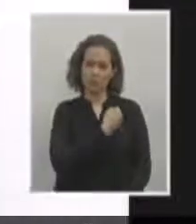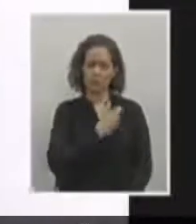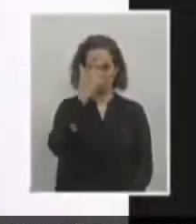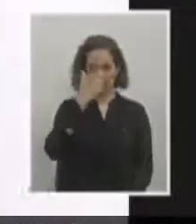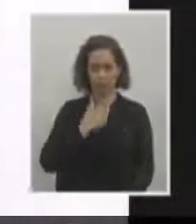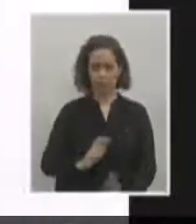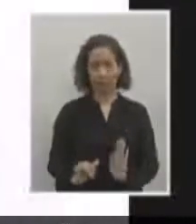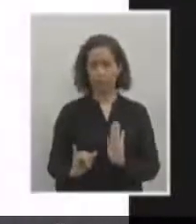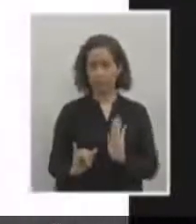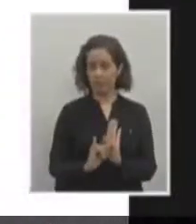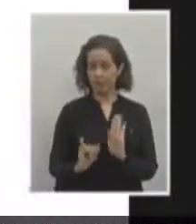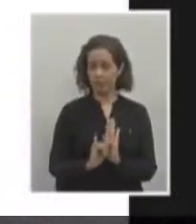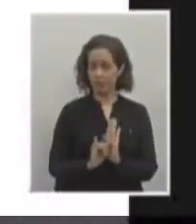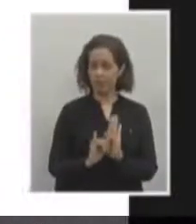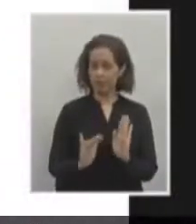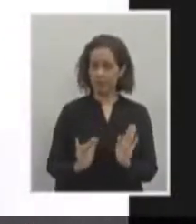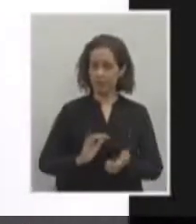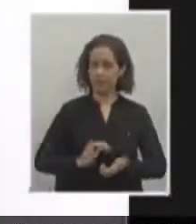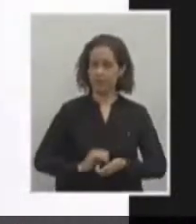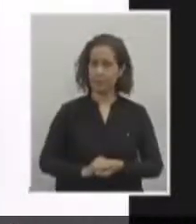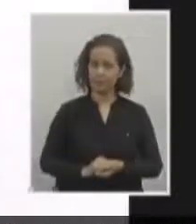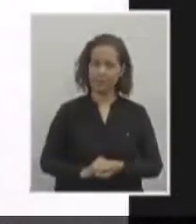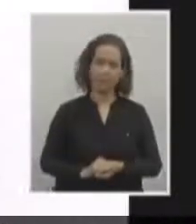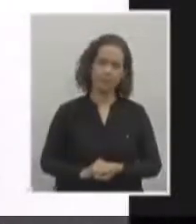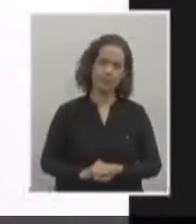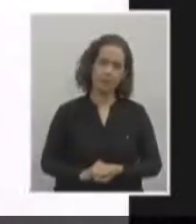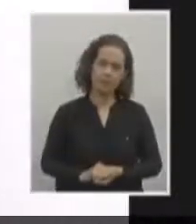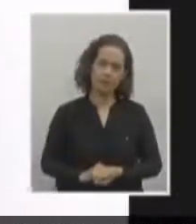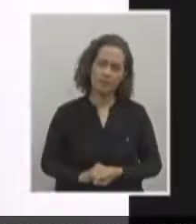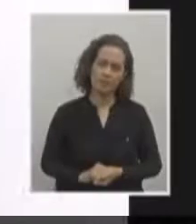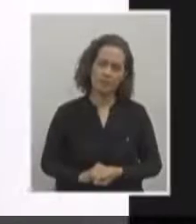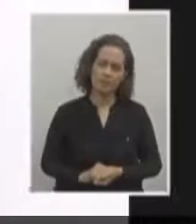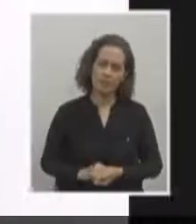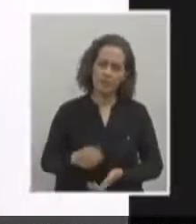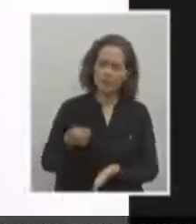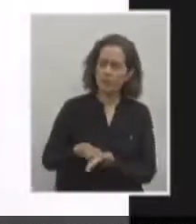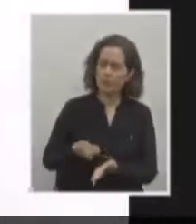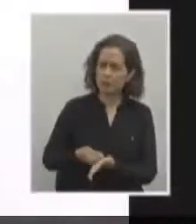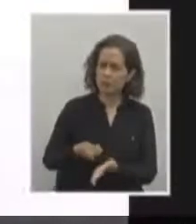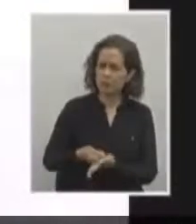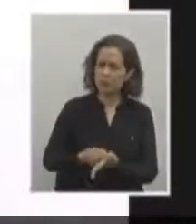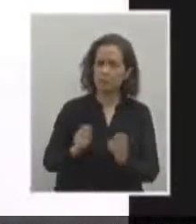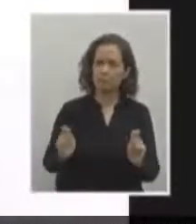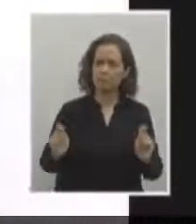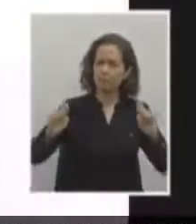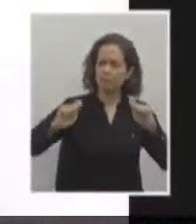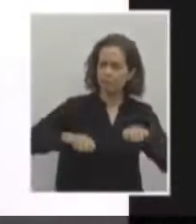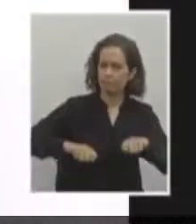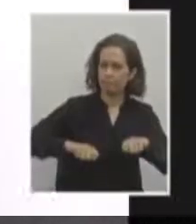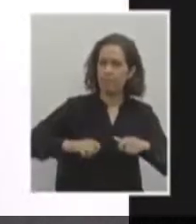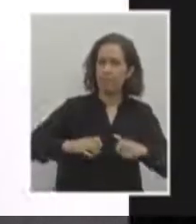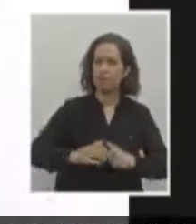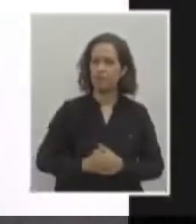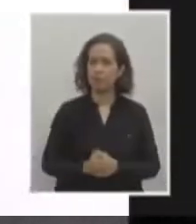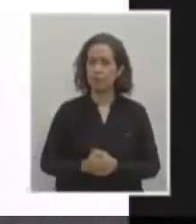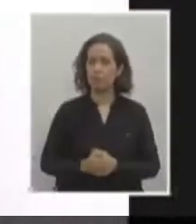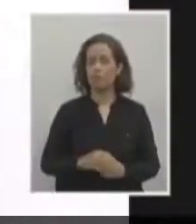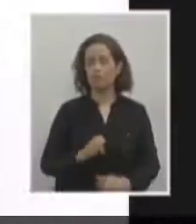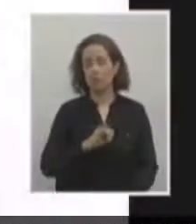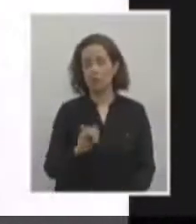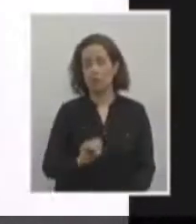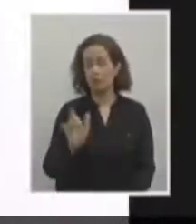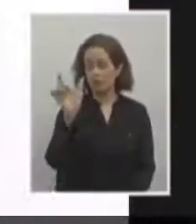qual ele foi nomeado. Tá? Então, ele existe a possibilidade daquela manutenção, ele foi nomeado para